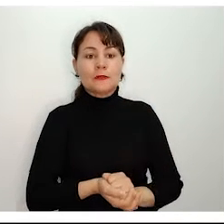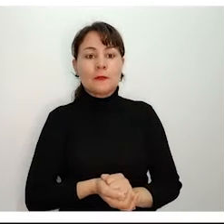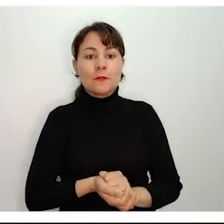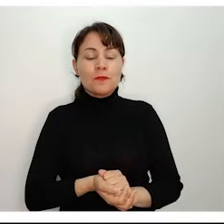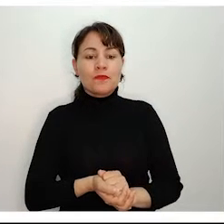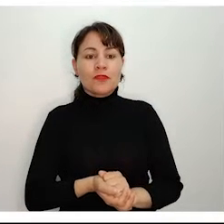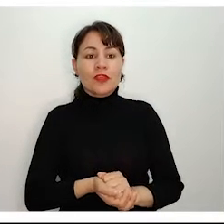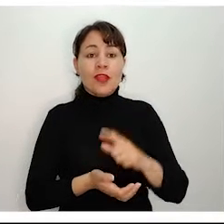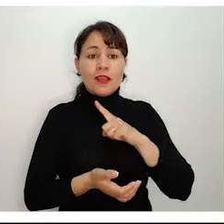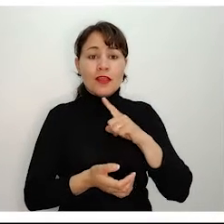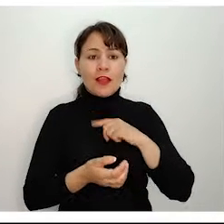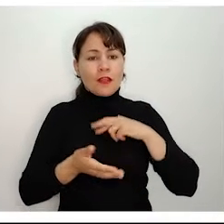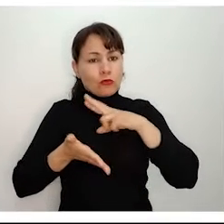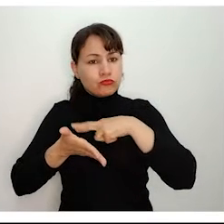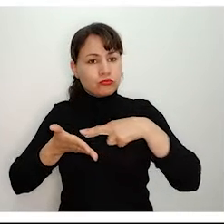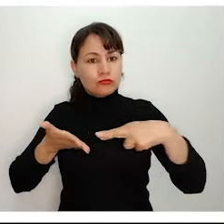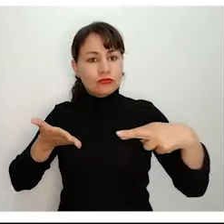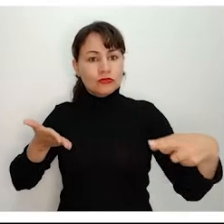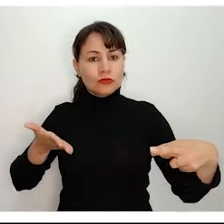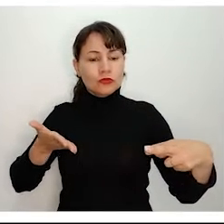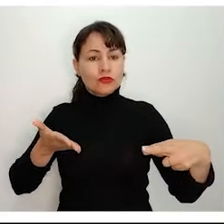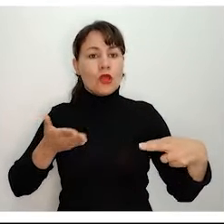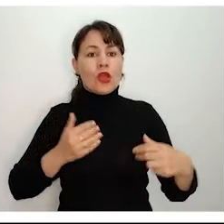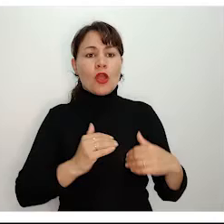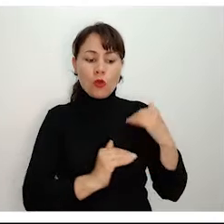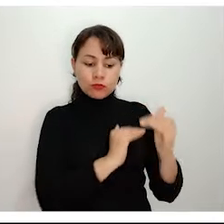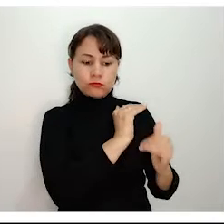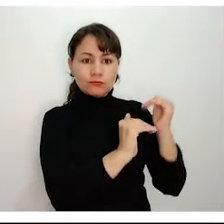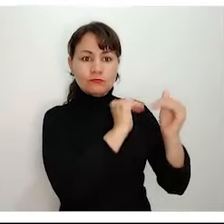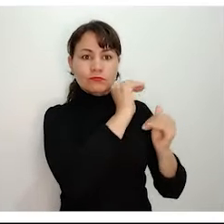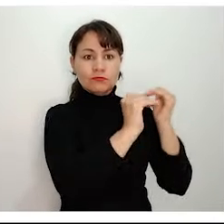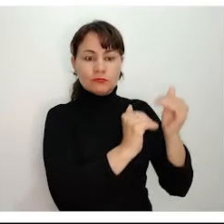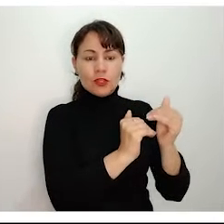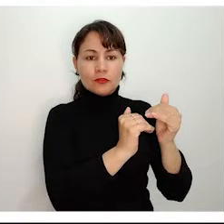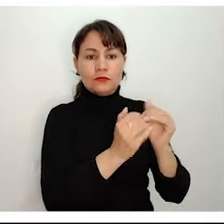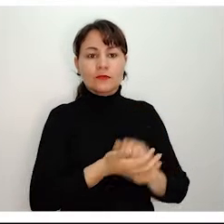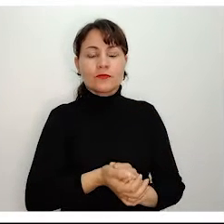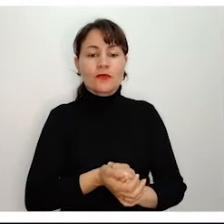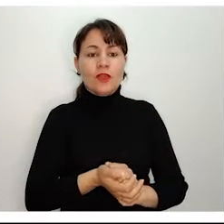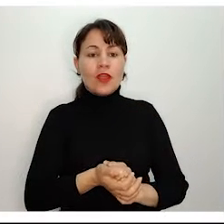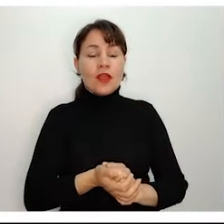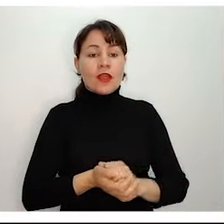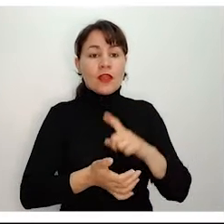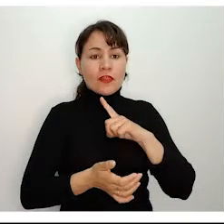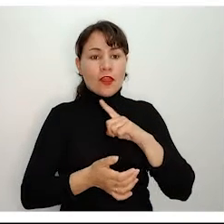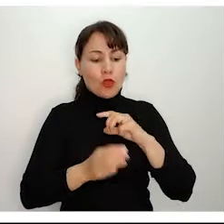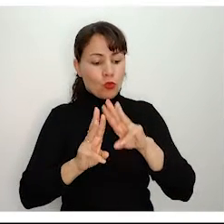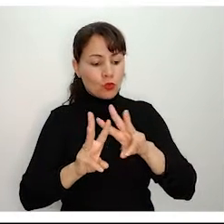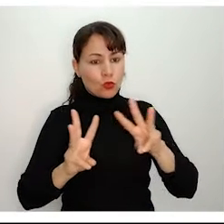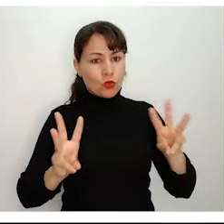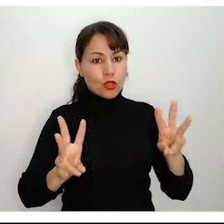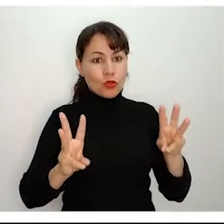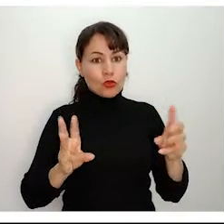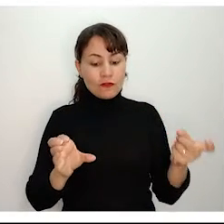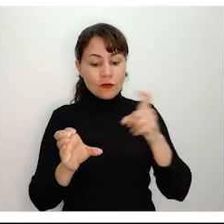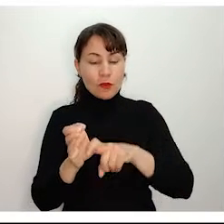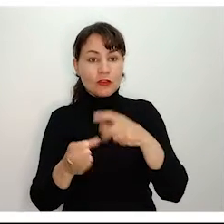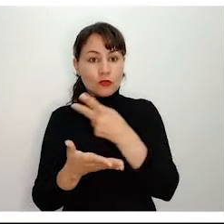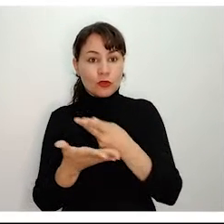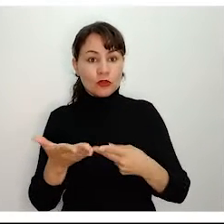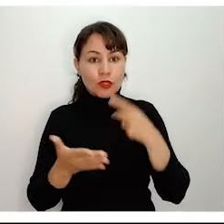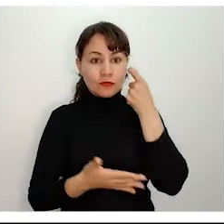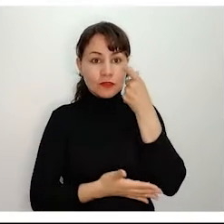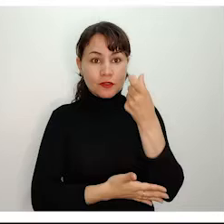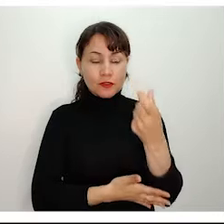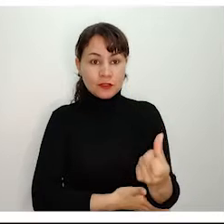essa palestra, que é o caso dessa apostila aqui, que se chama o Crescimento e Desenvolvimento. Eu deixei o link de acesso, ela faz parte de um